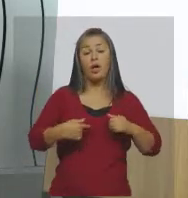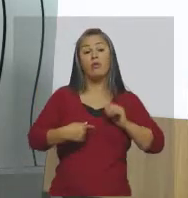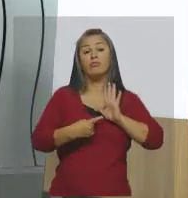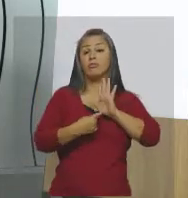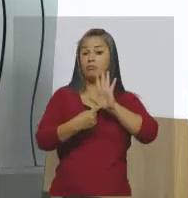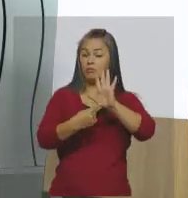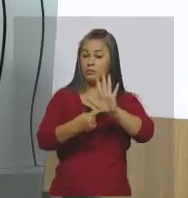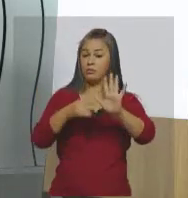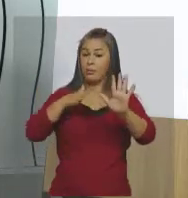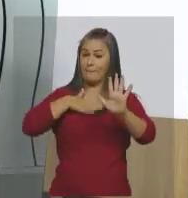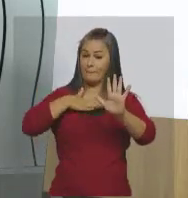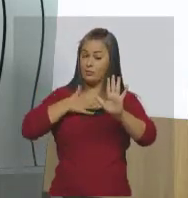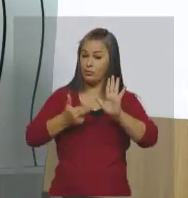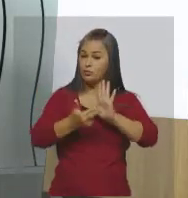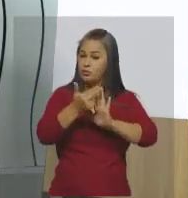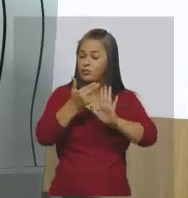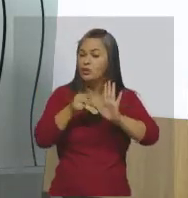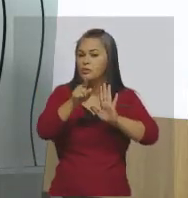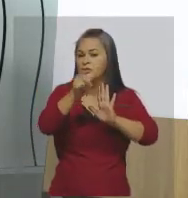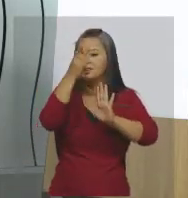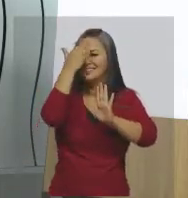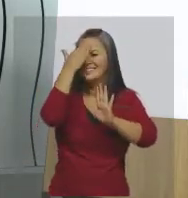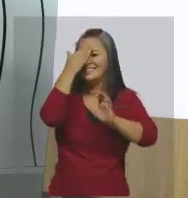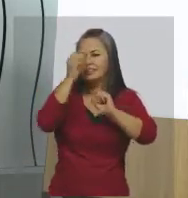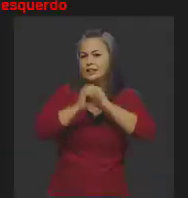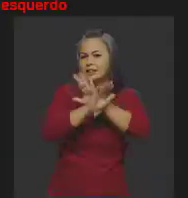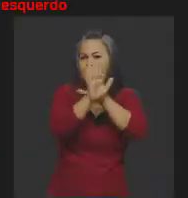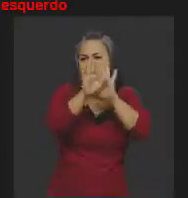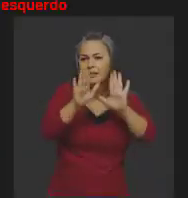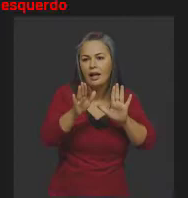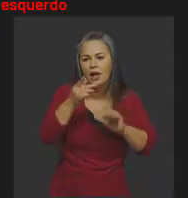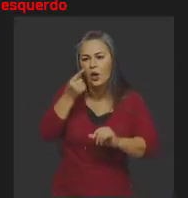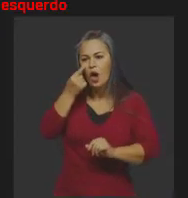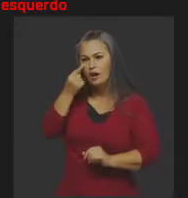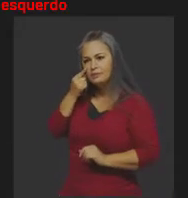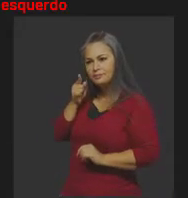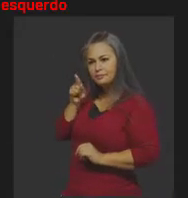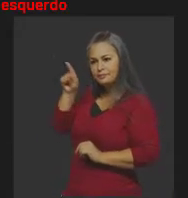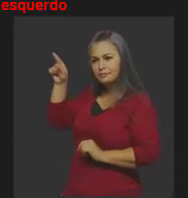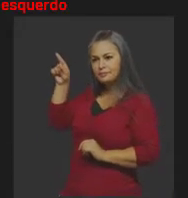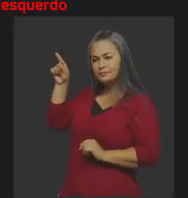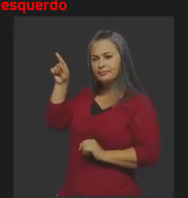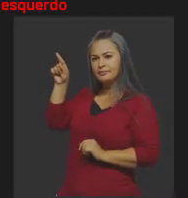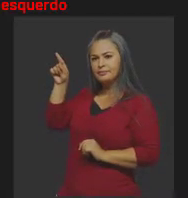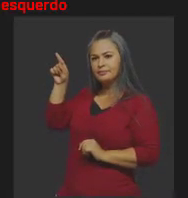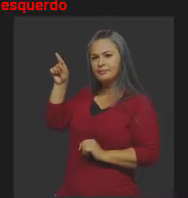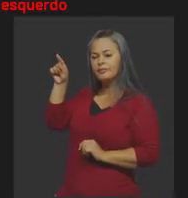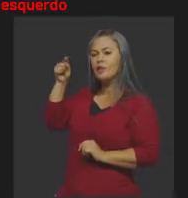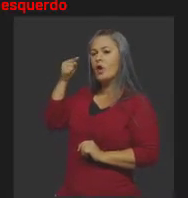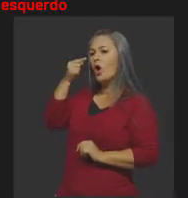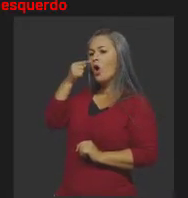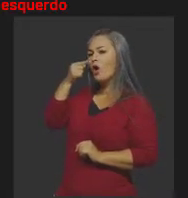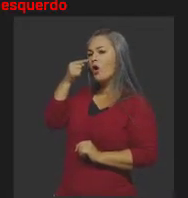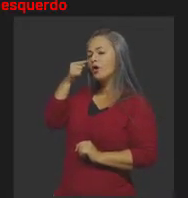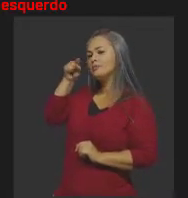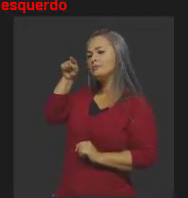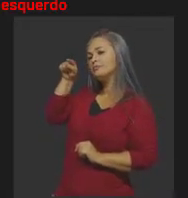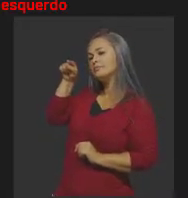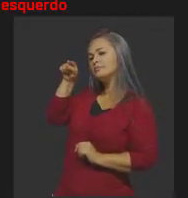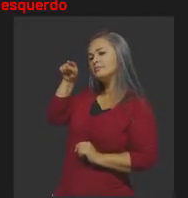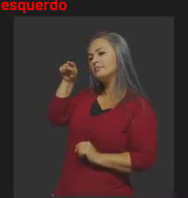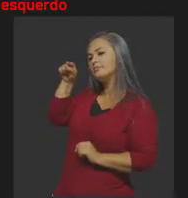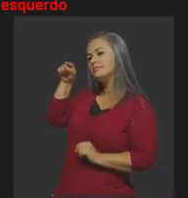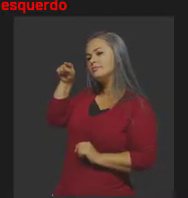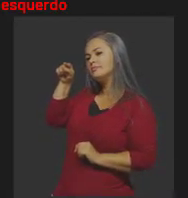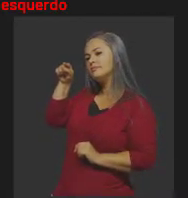usei na aula, só para você entender esse processo. Então vamos seguir aqui as setinhas que estão aqui representadas nesse